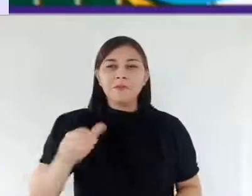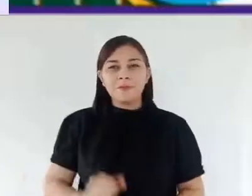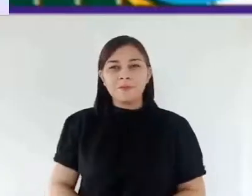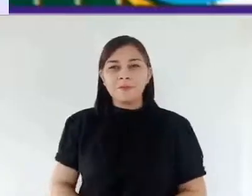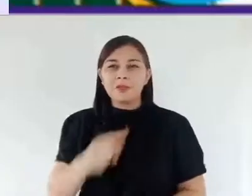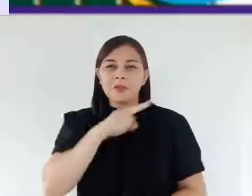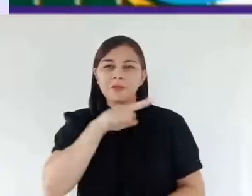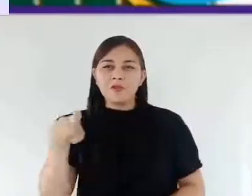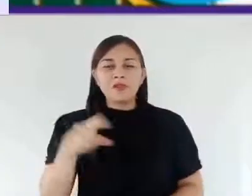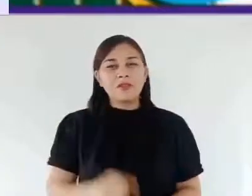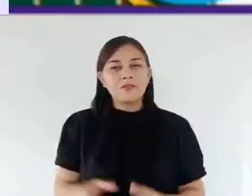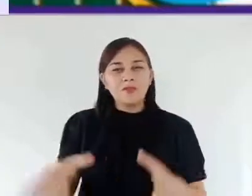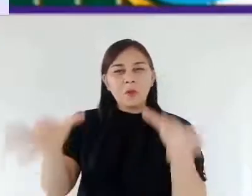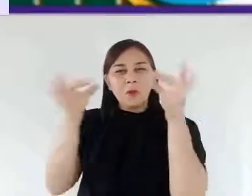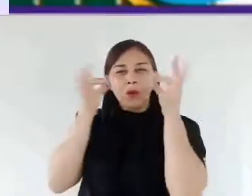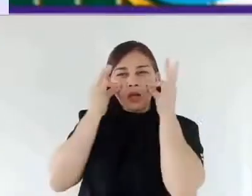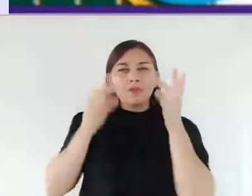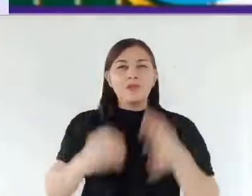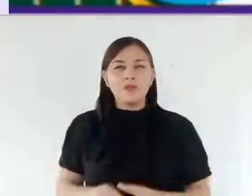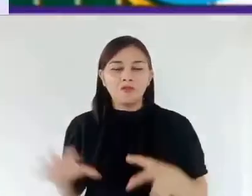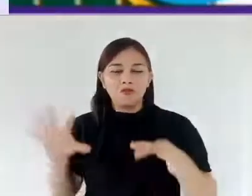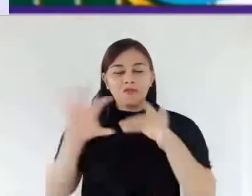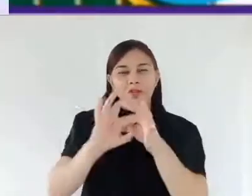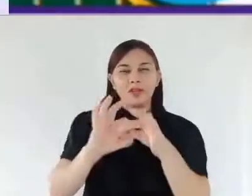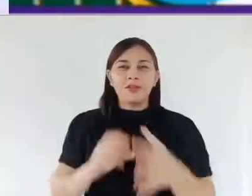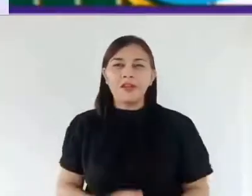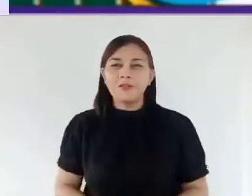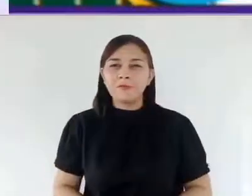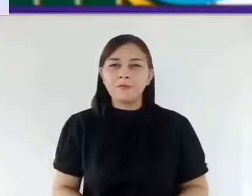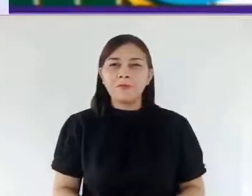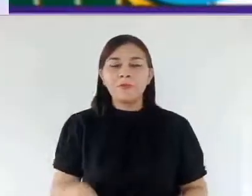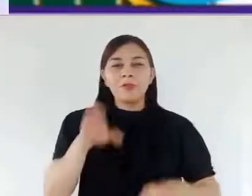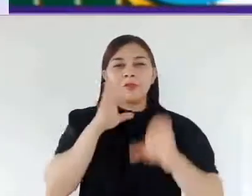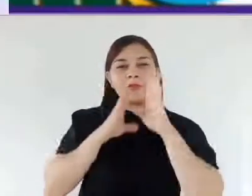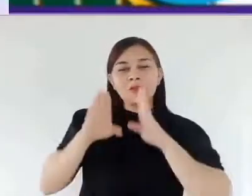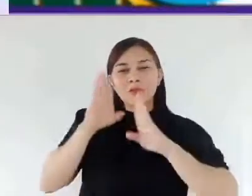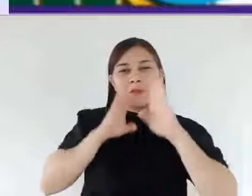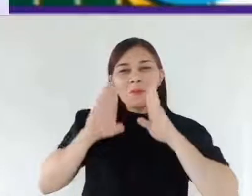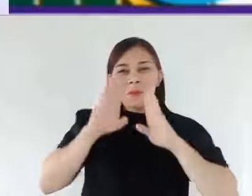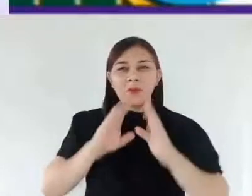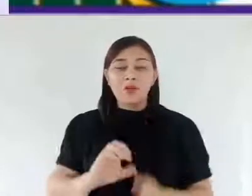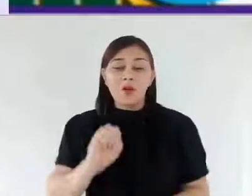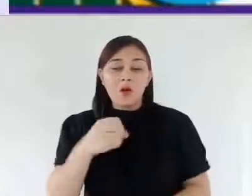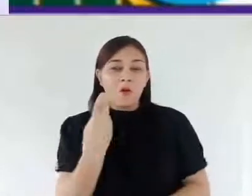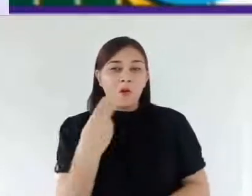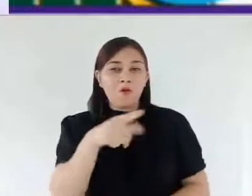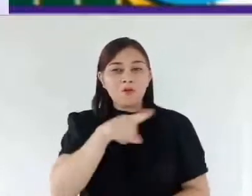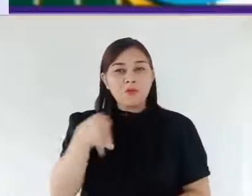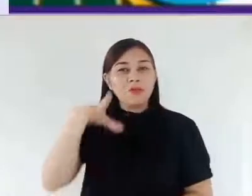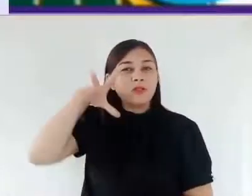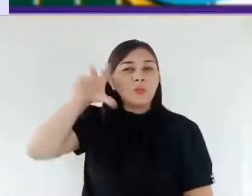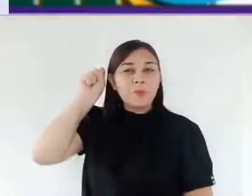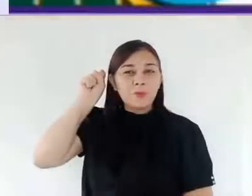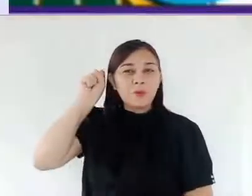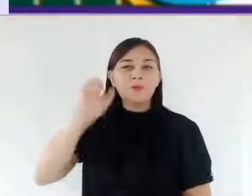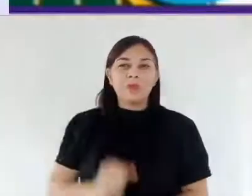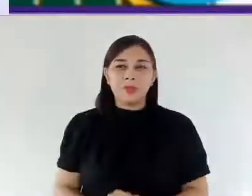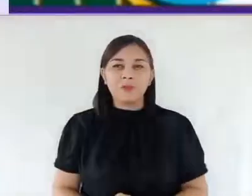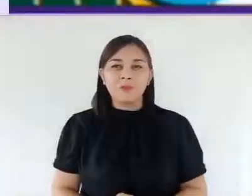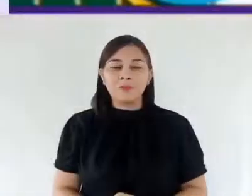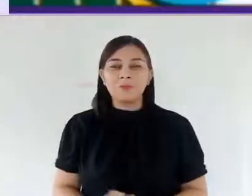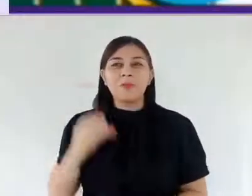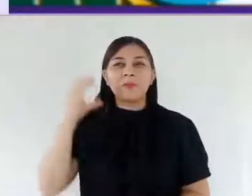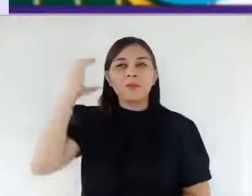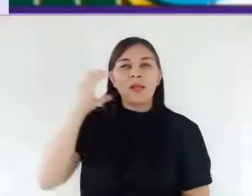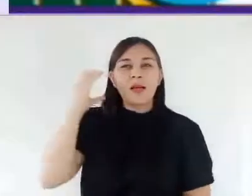aí estão ligados pelo Facebook da Goiânia FM, canal cinquenta e um, ou vocês